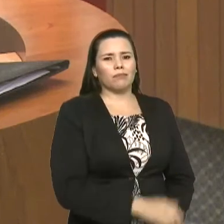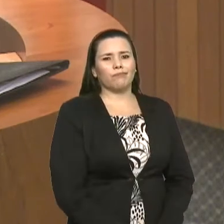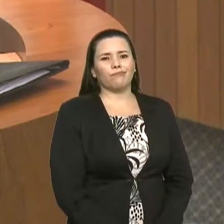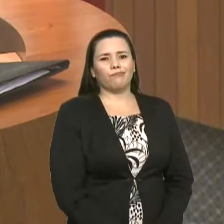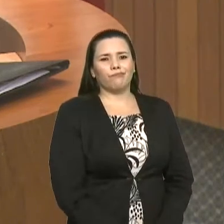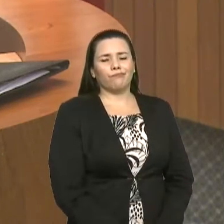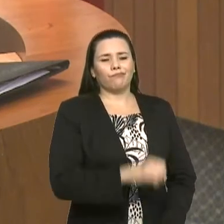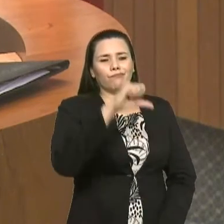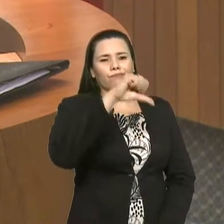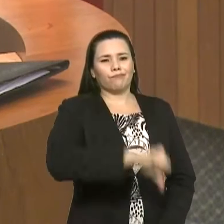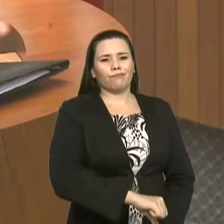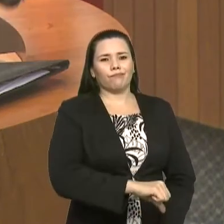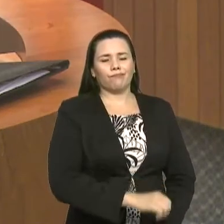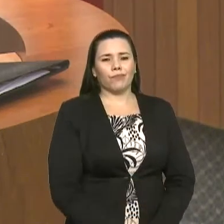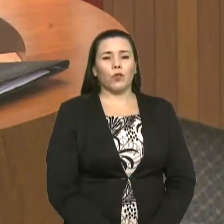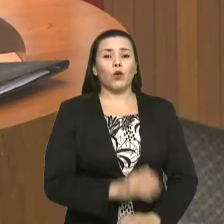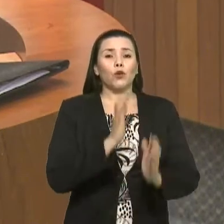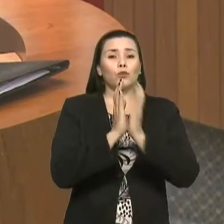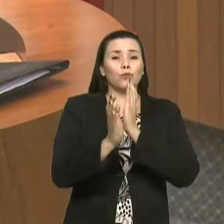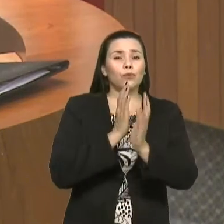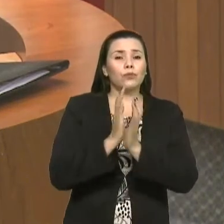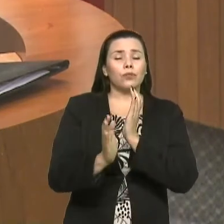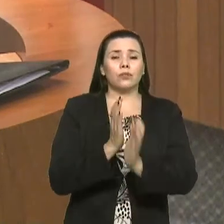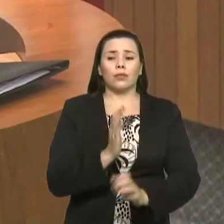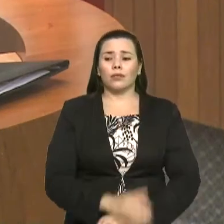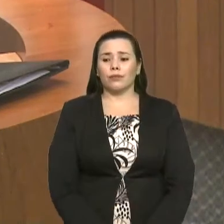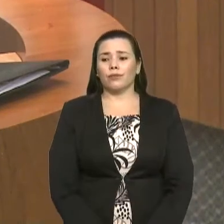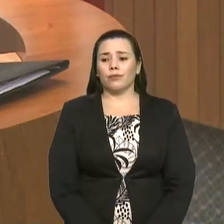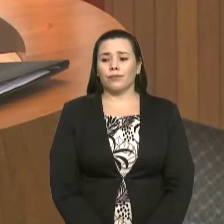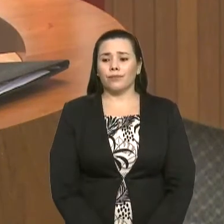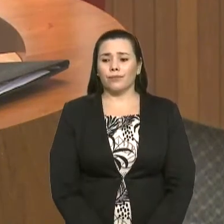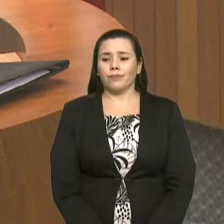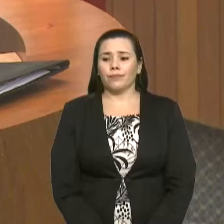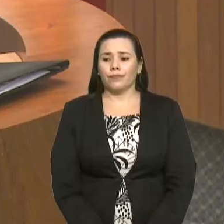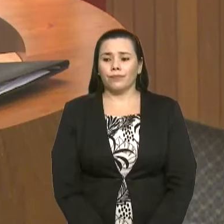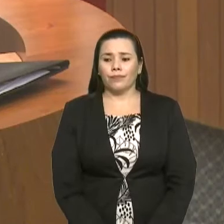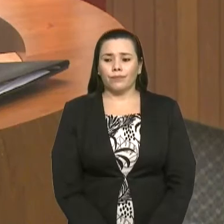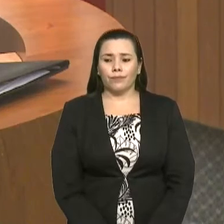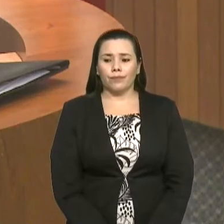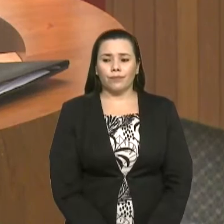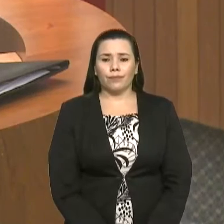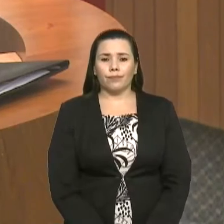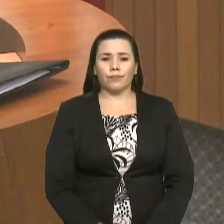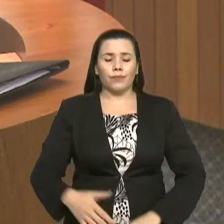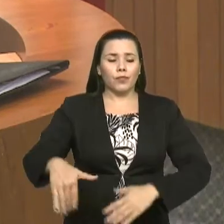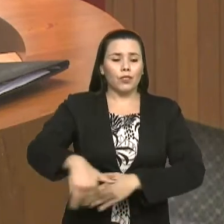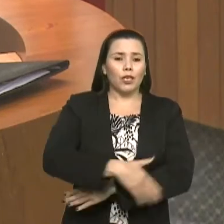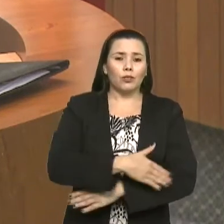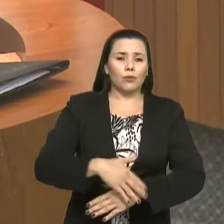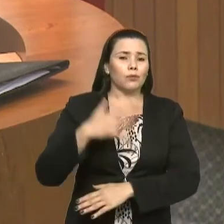centro, Rua do Giz, uma das ruas mais bonitas do mundo, está sem água há 1 semana.